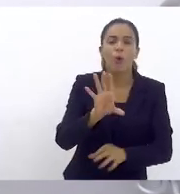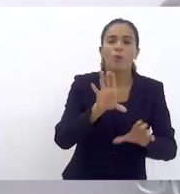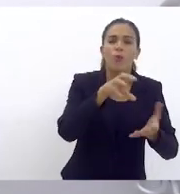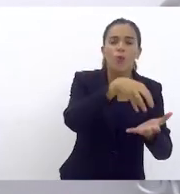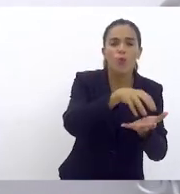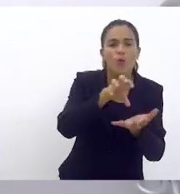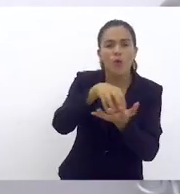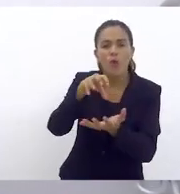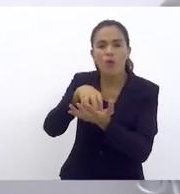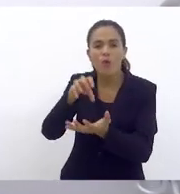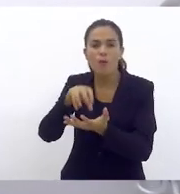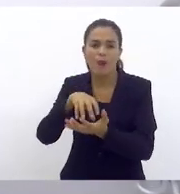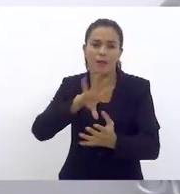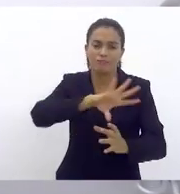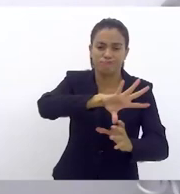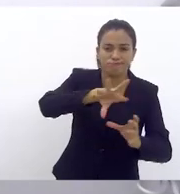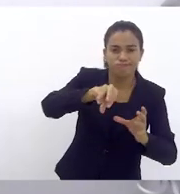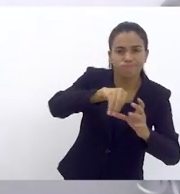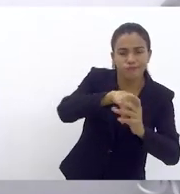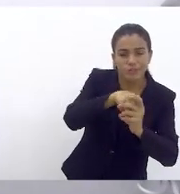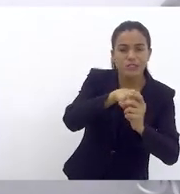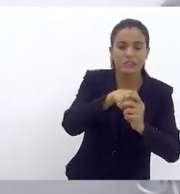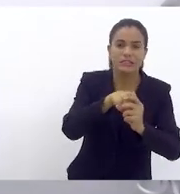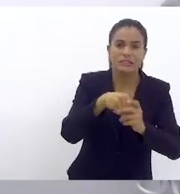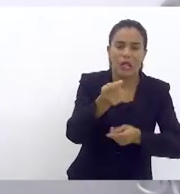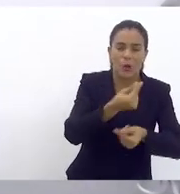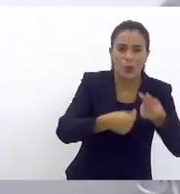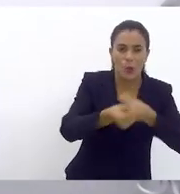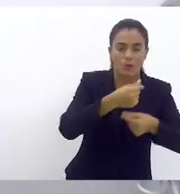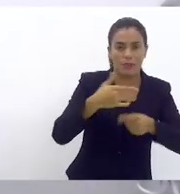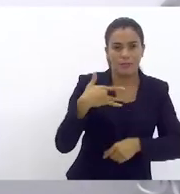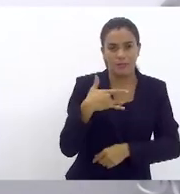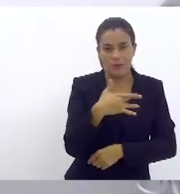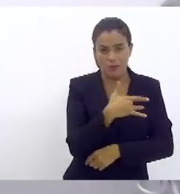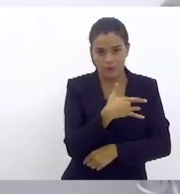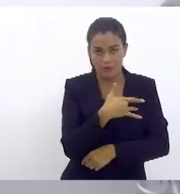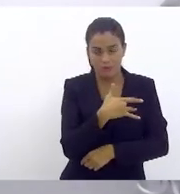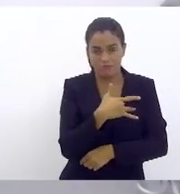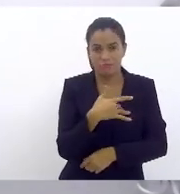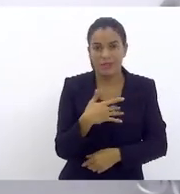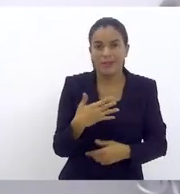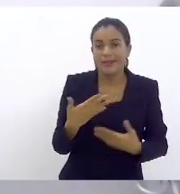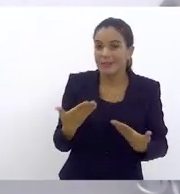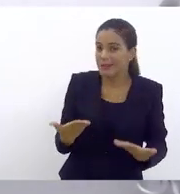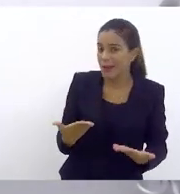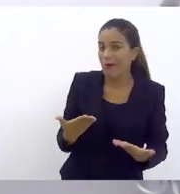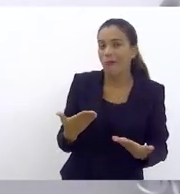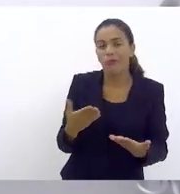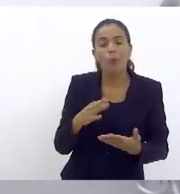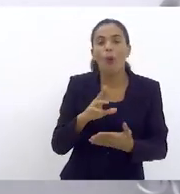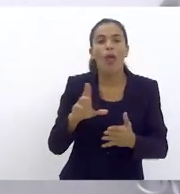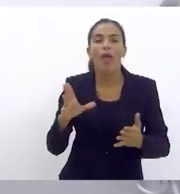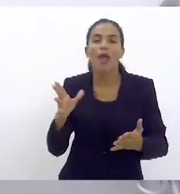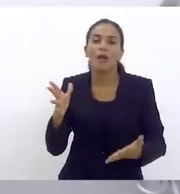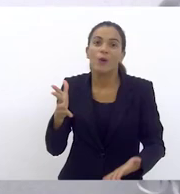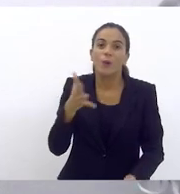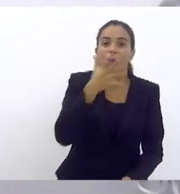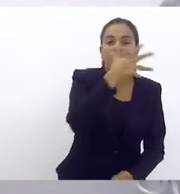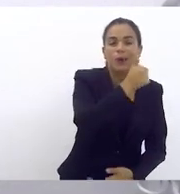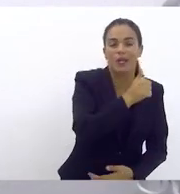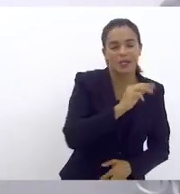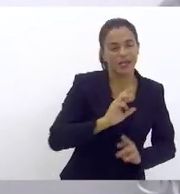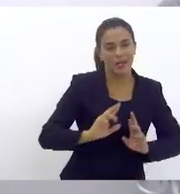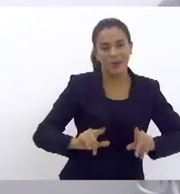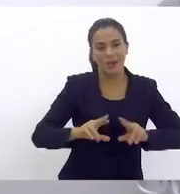é um eixo fundamental de discussão para a gente sair dessa situação não é boia de salvação mas é um eixo fundamental para que a gente